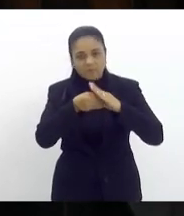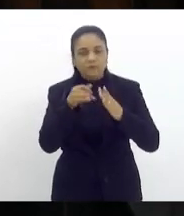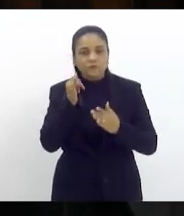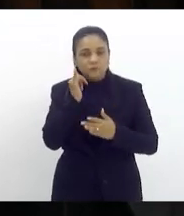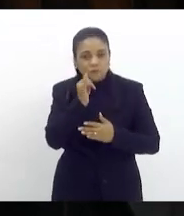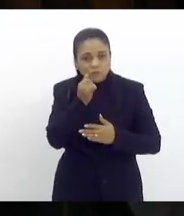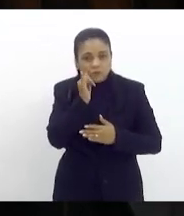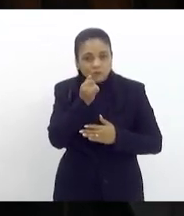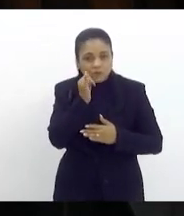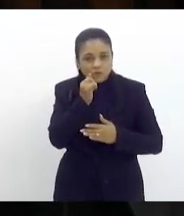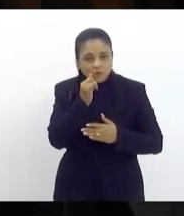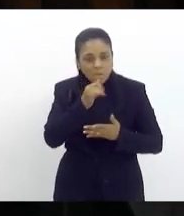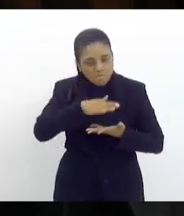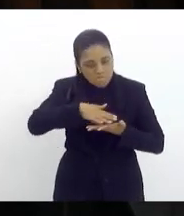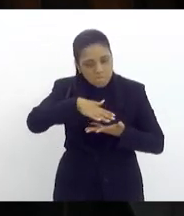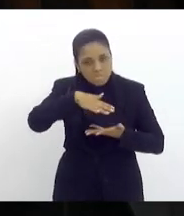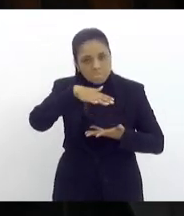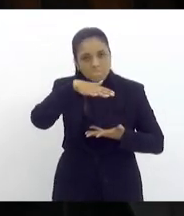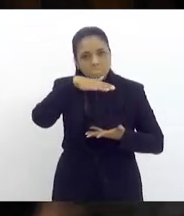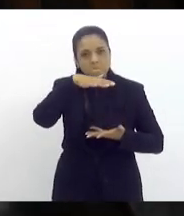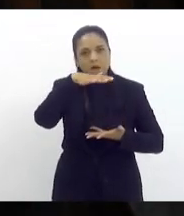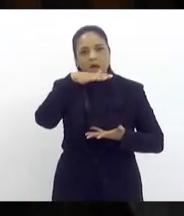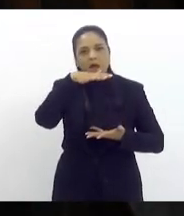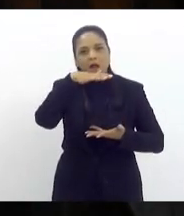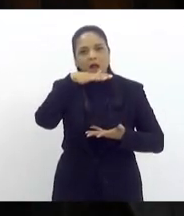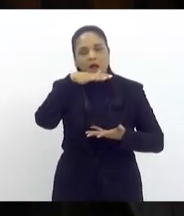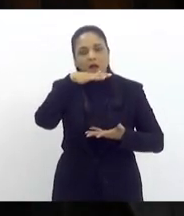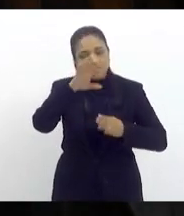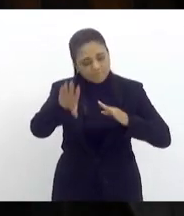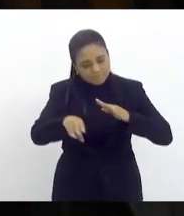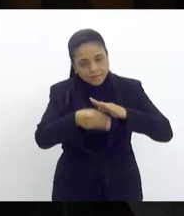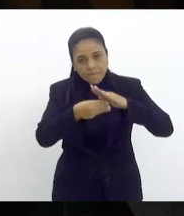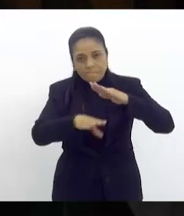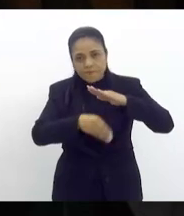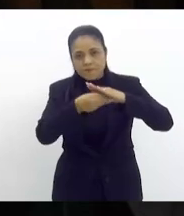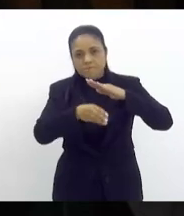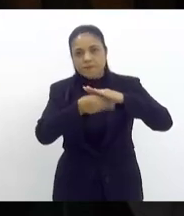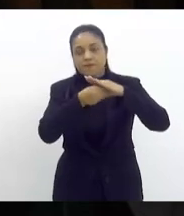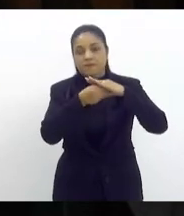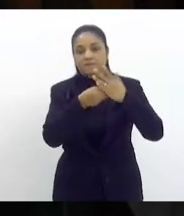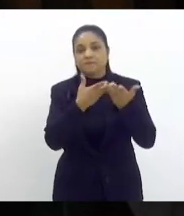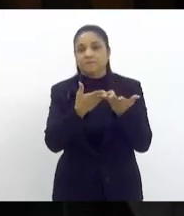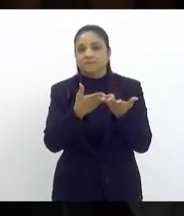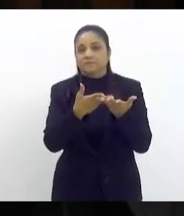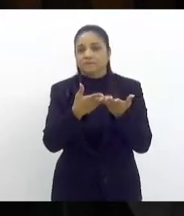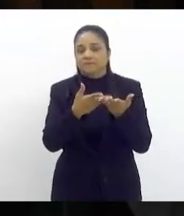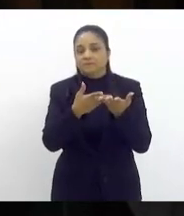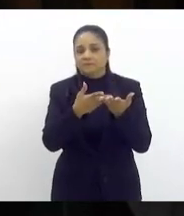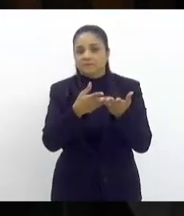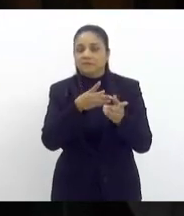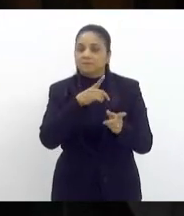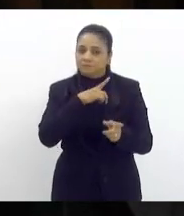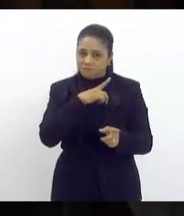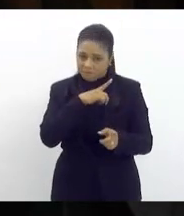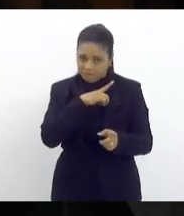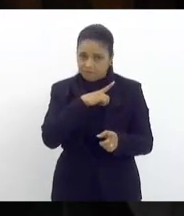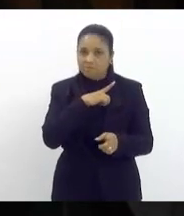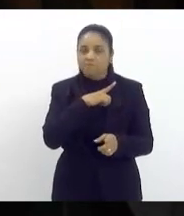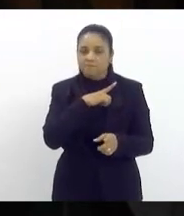um volume expressivo de emendas. Mas, como também há de ser,